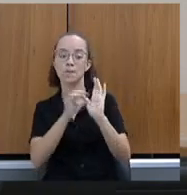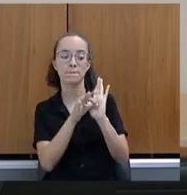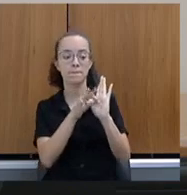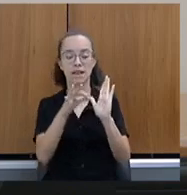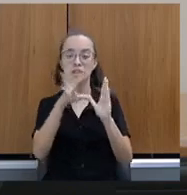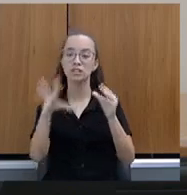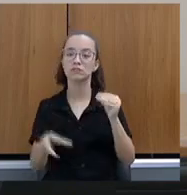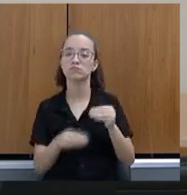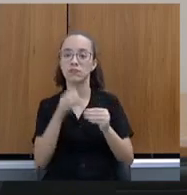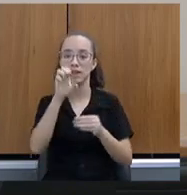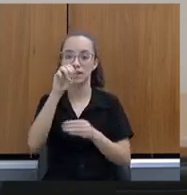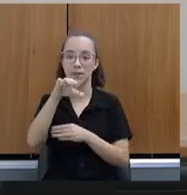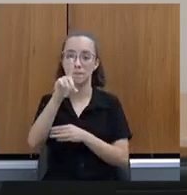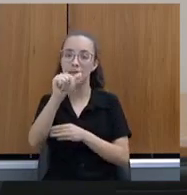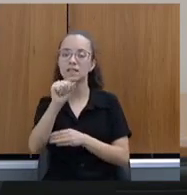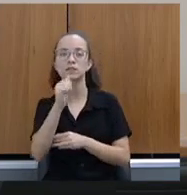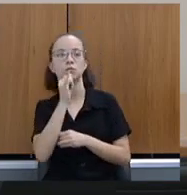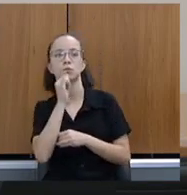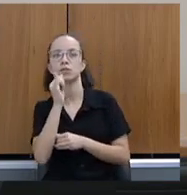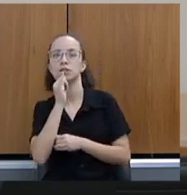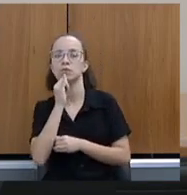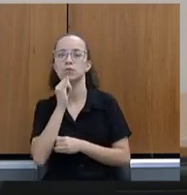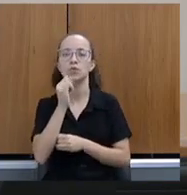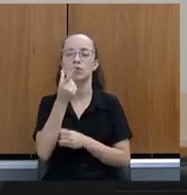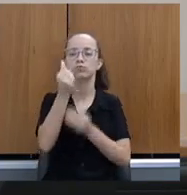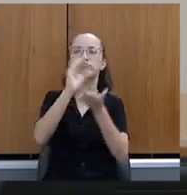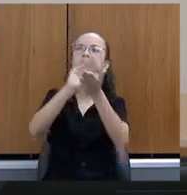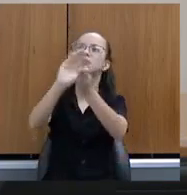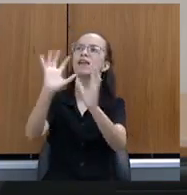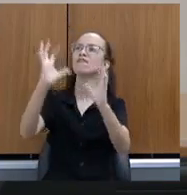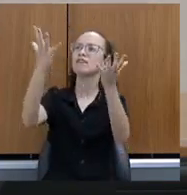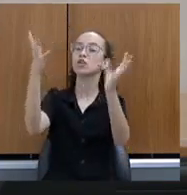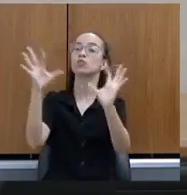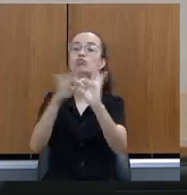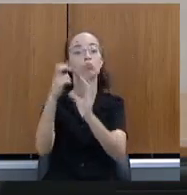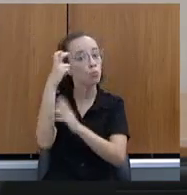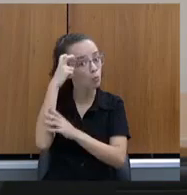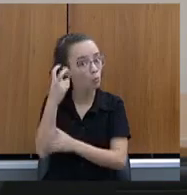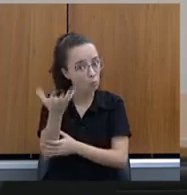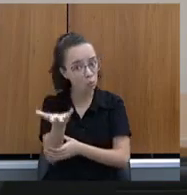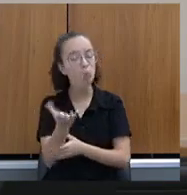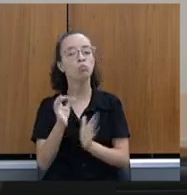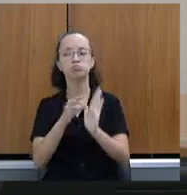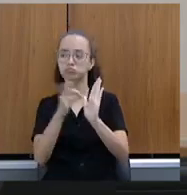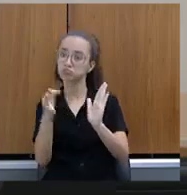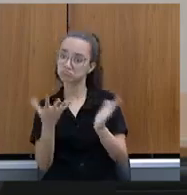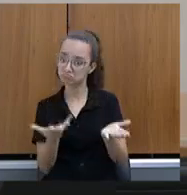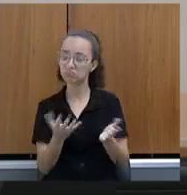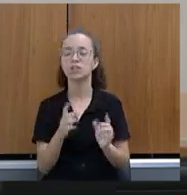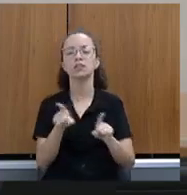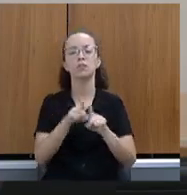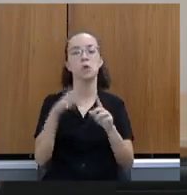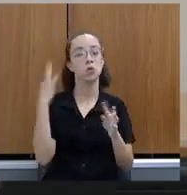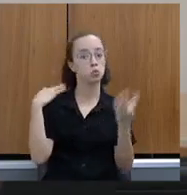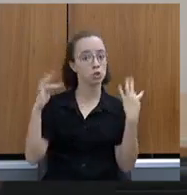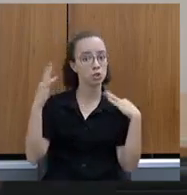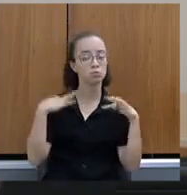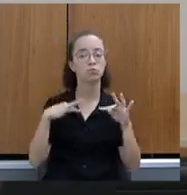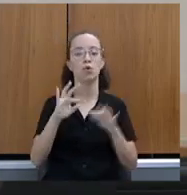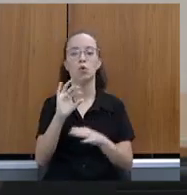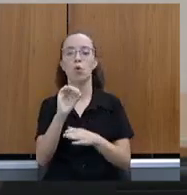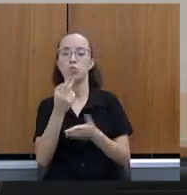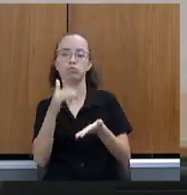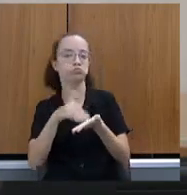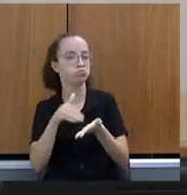emenda parlamentar para custear determinados eventos ligado à cultura né até mesmo o turismo através da